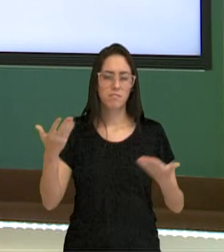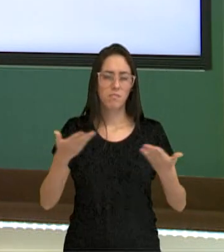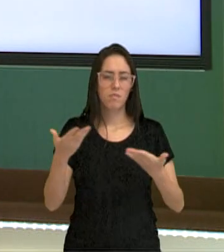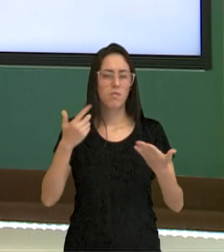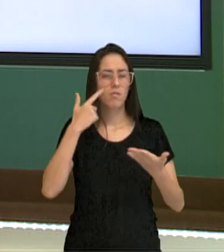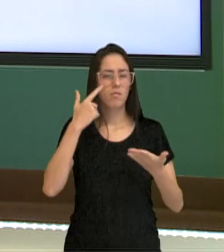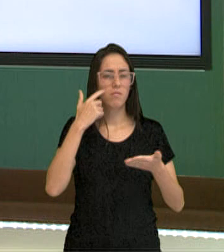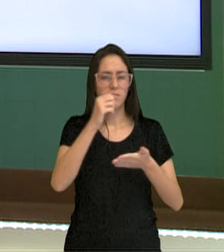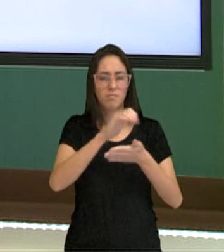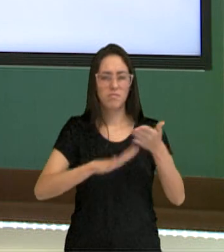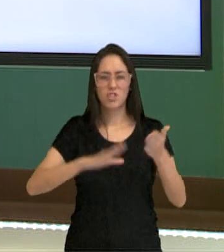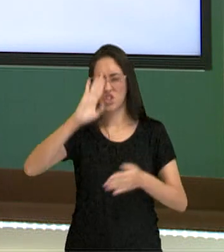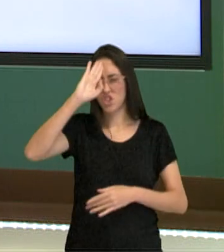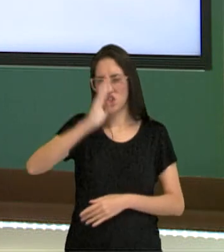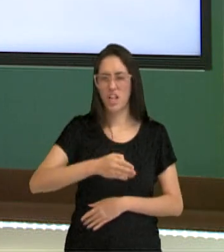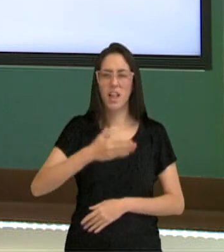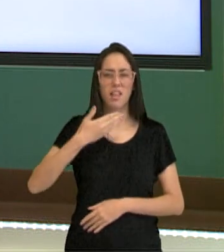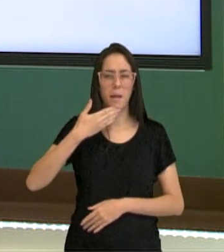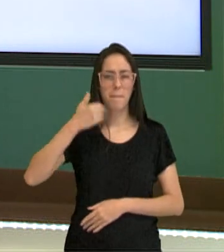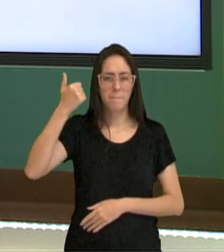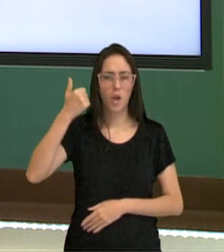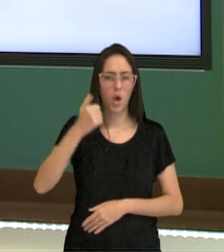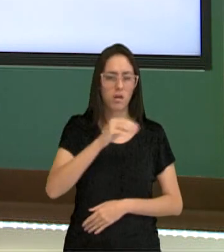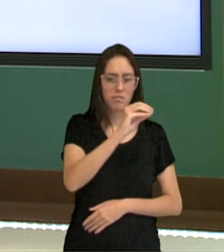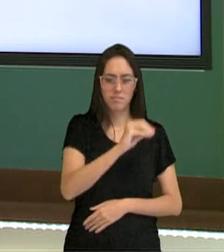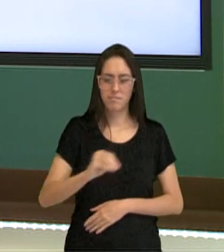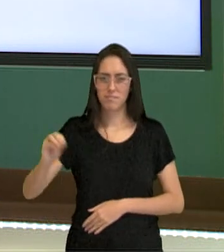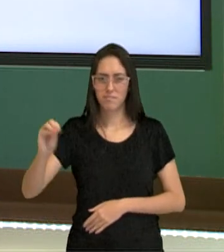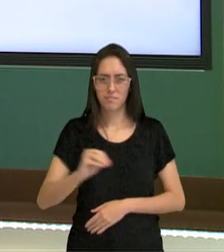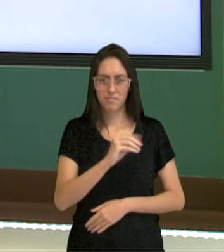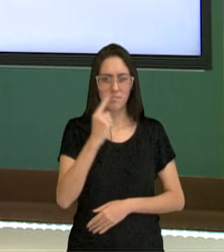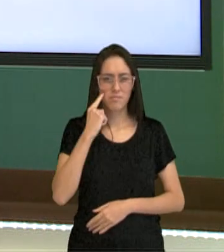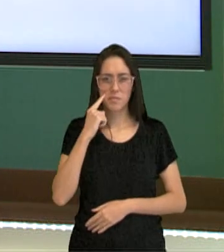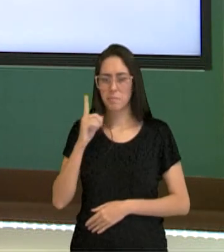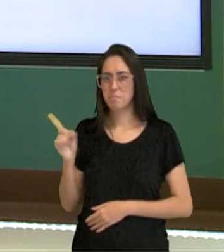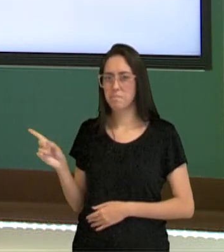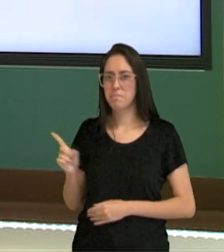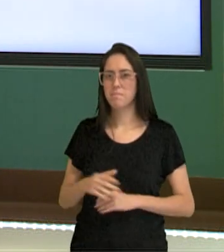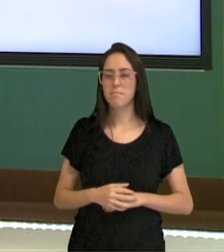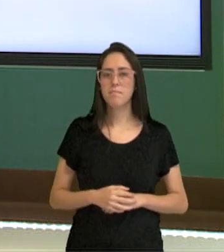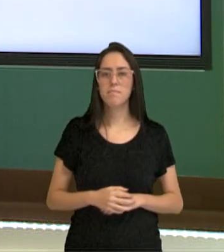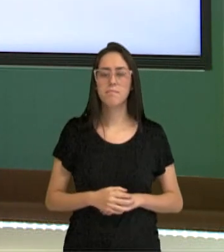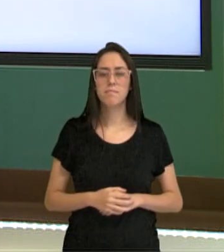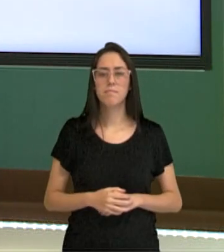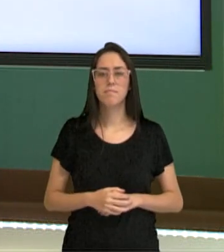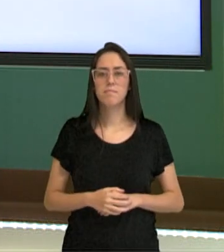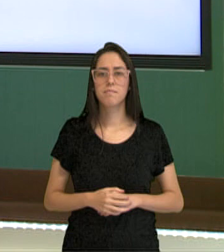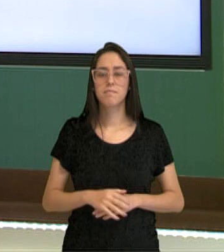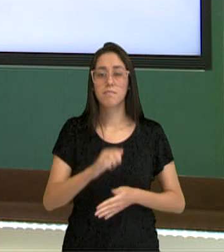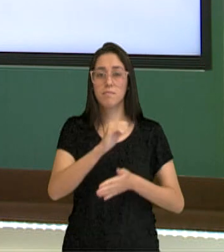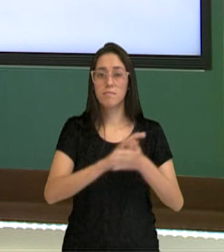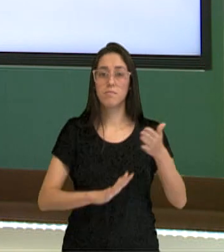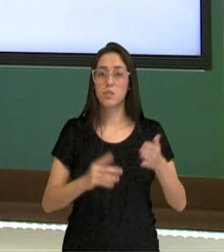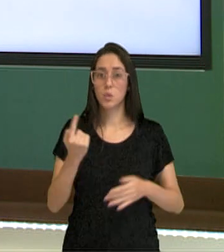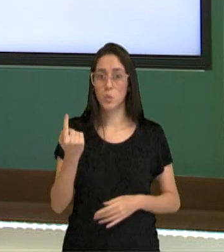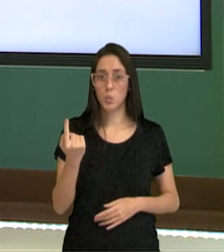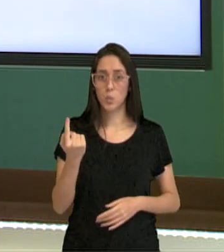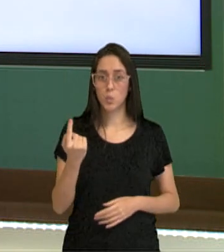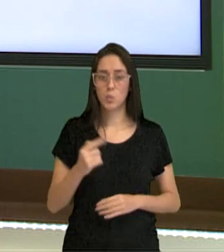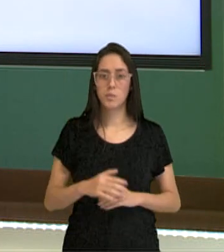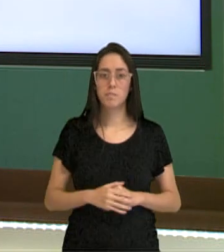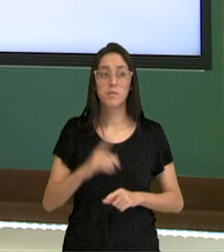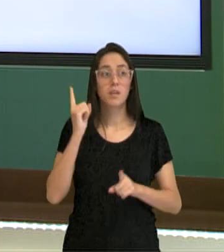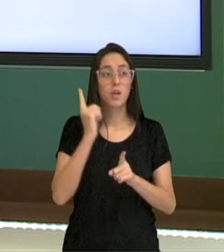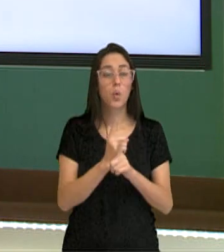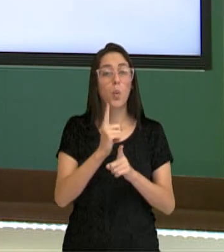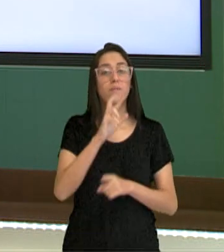outros exercícios? Passando de um lado para o outro? Vamos? Então, olha lá, ó. Exercício 1 para você, encontrar a